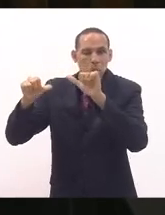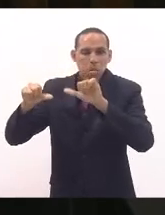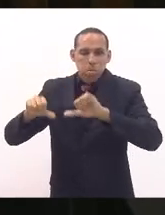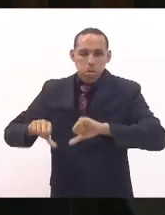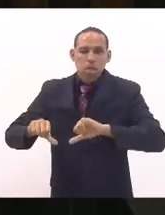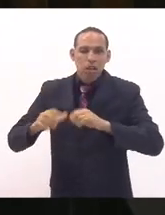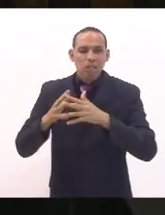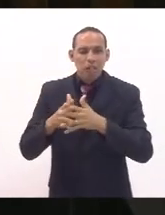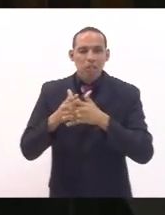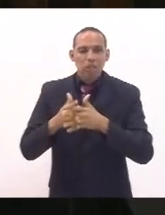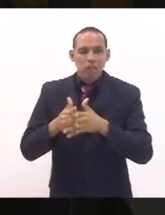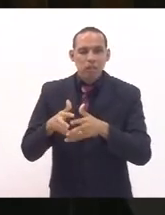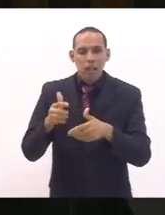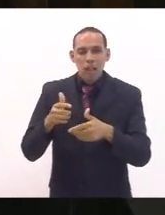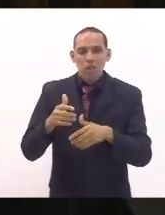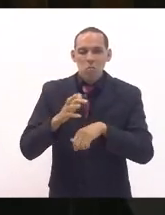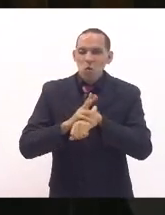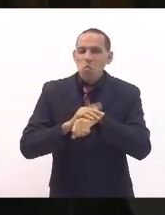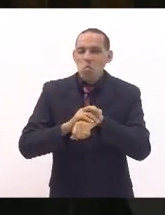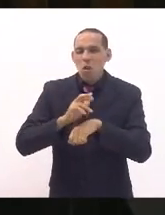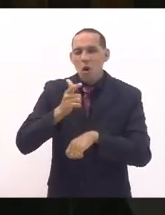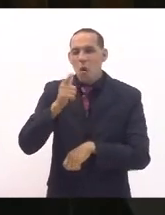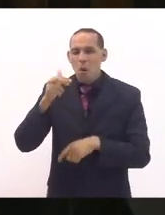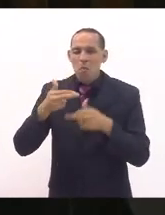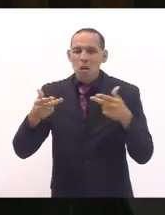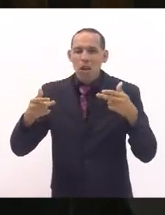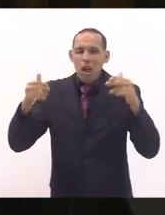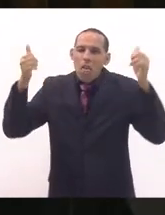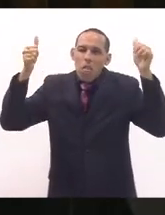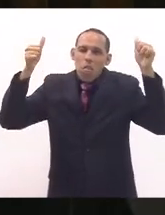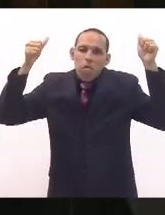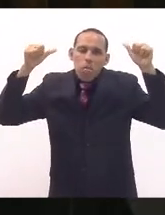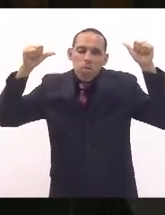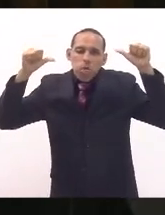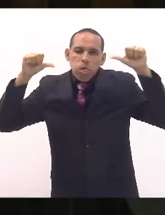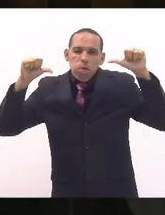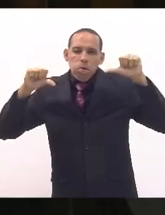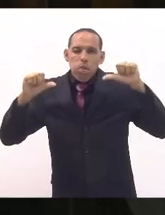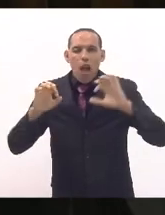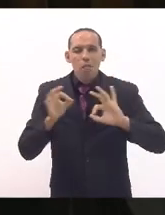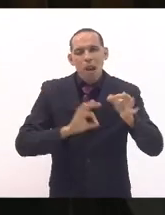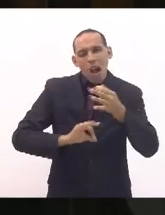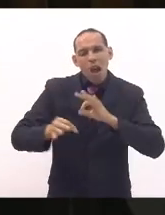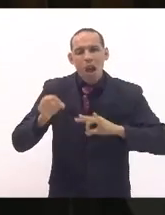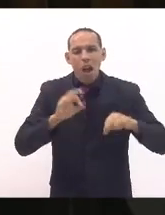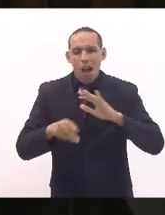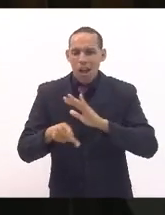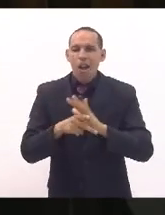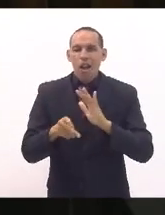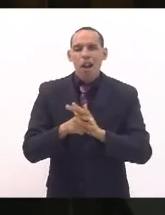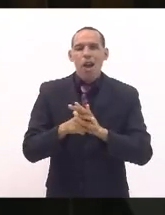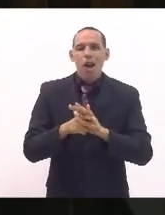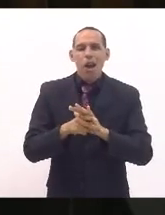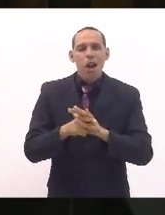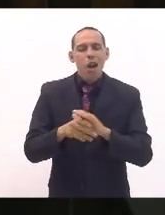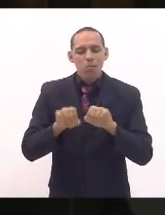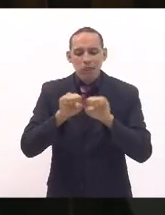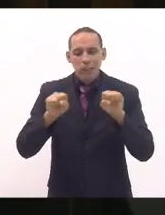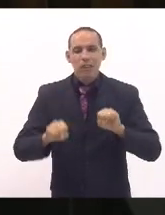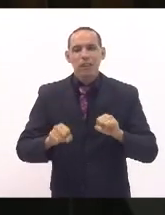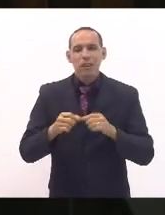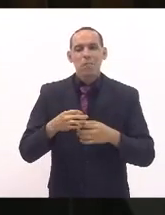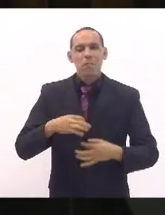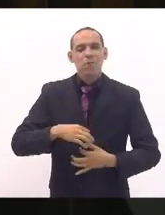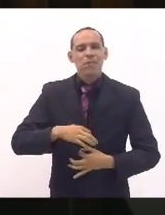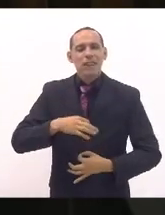acaba causando outras doenças, degenerando as células que compõem o nosso sistema nervoso. Talvez